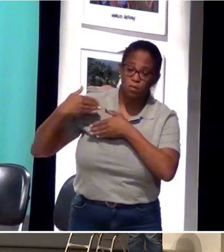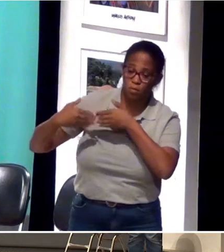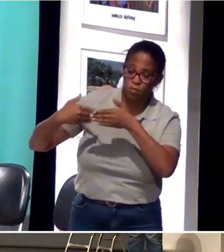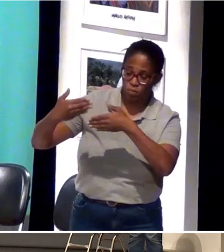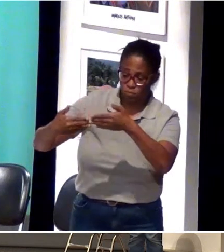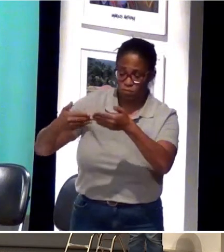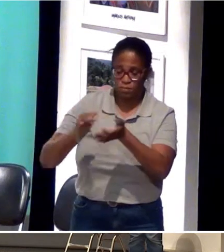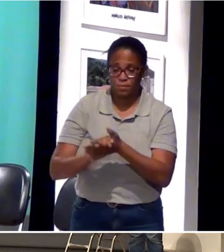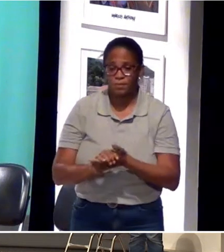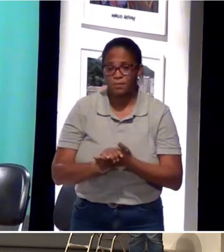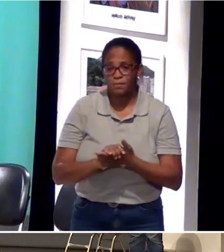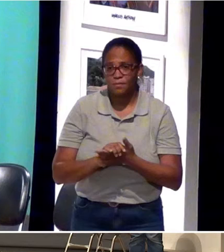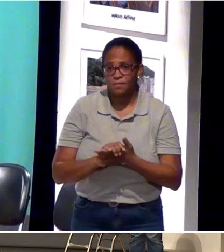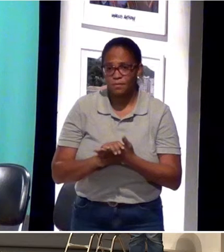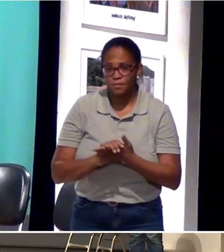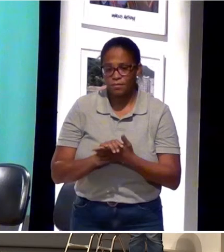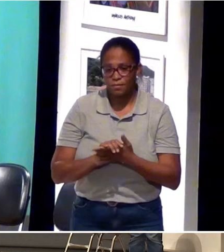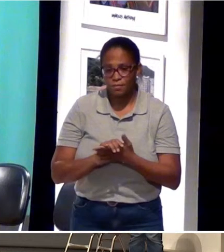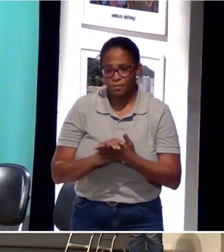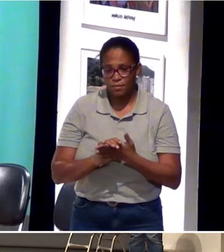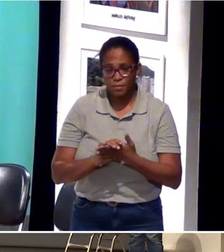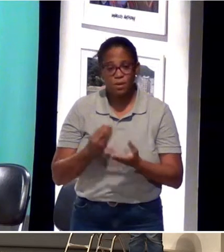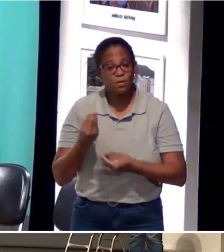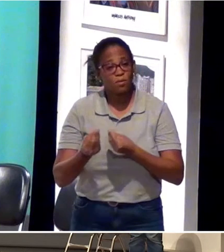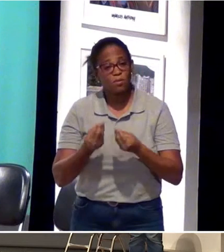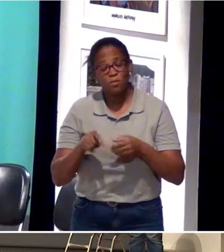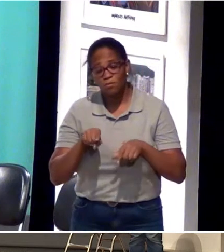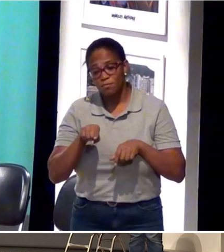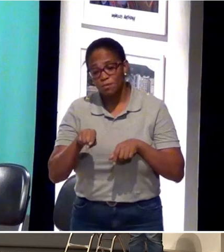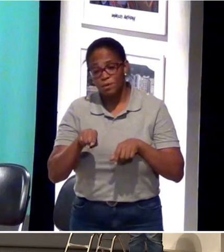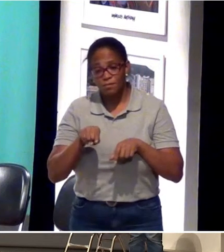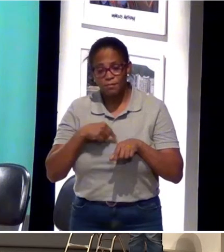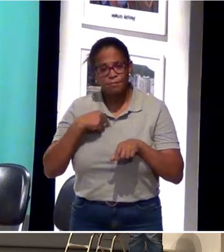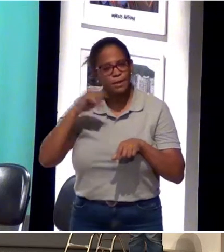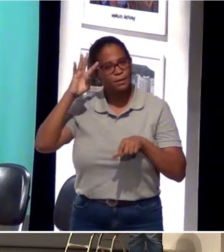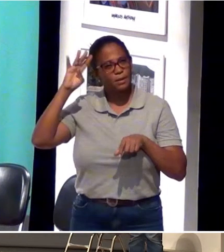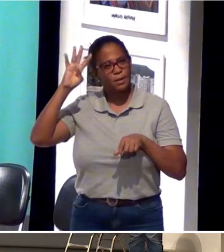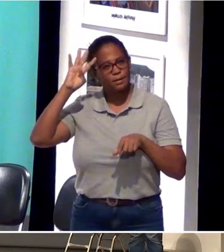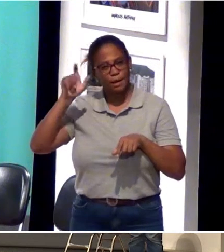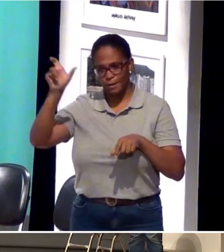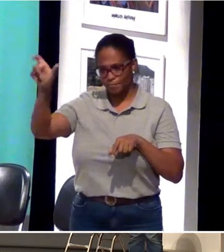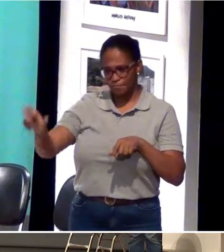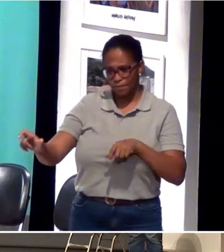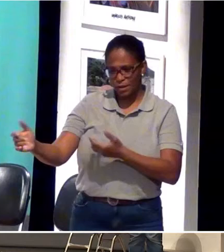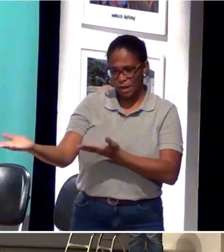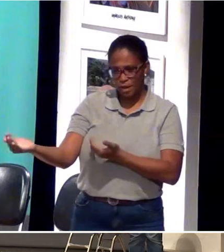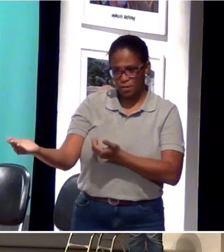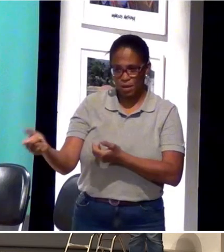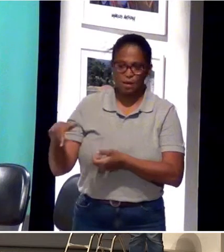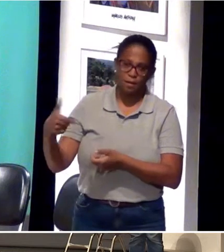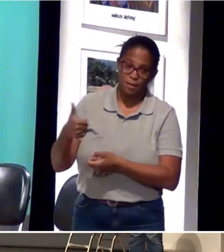processo? Como é que você tem uma formação de uma ideia que esses adolescentes, você está falando